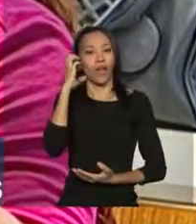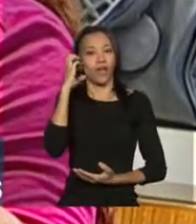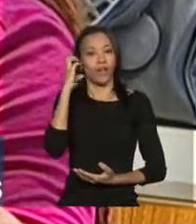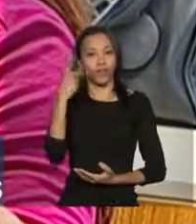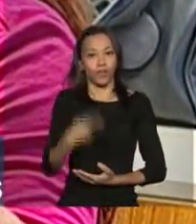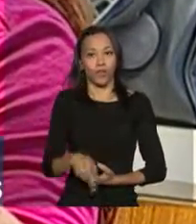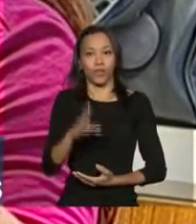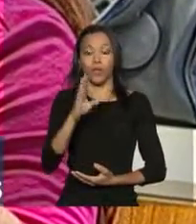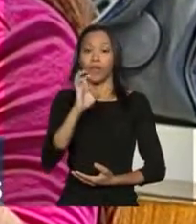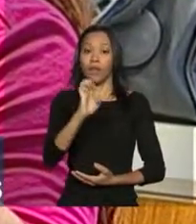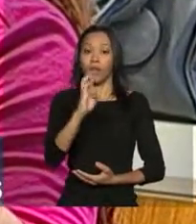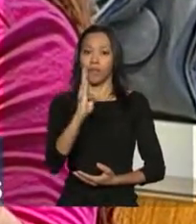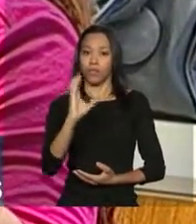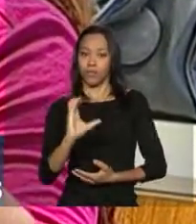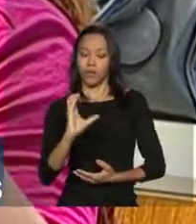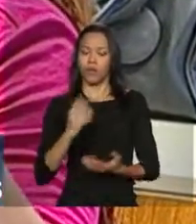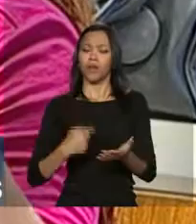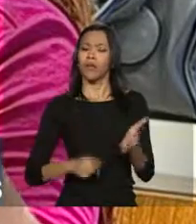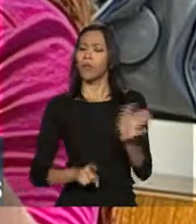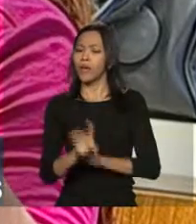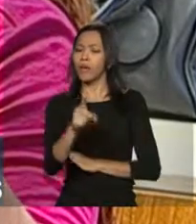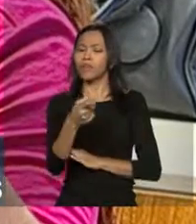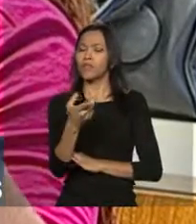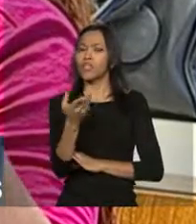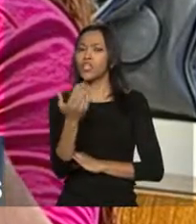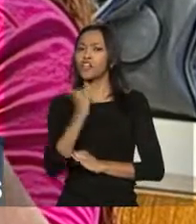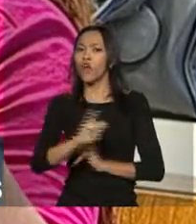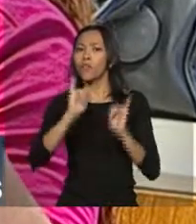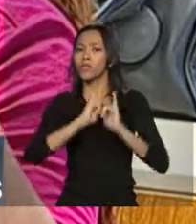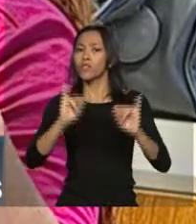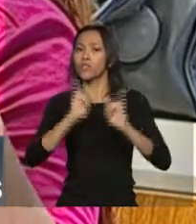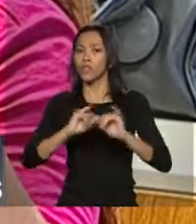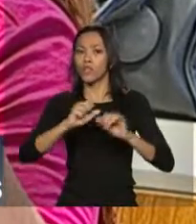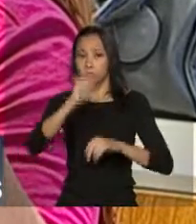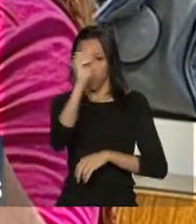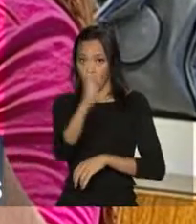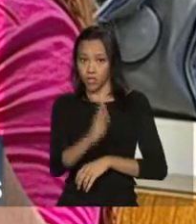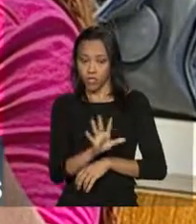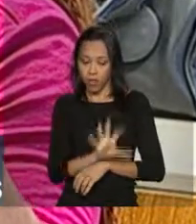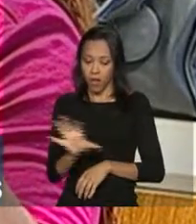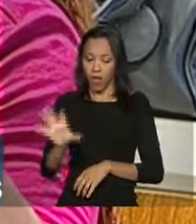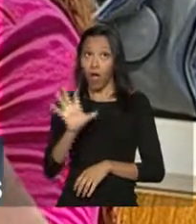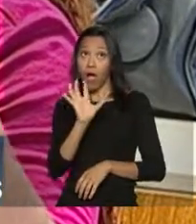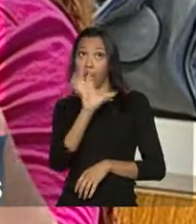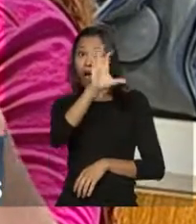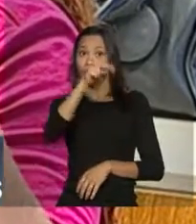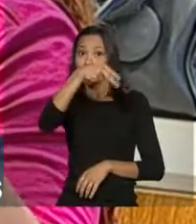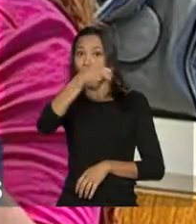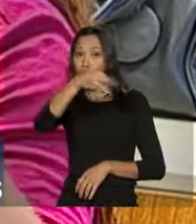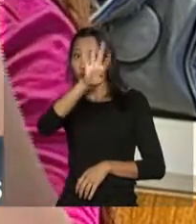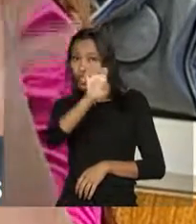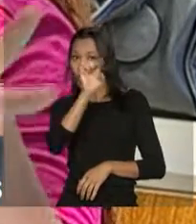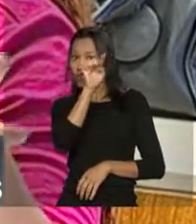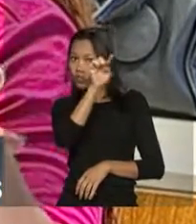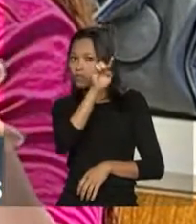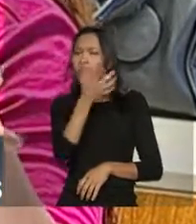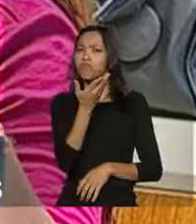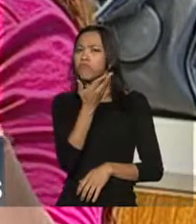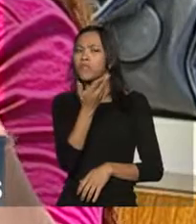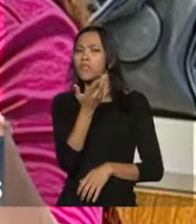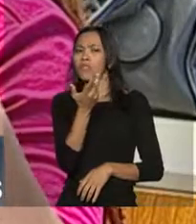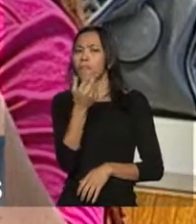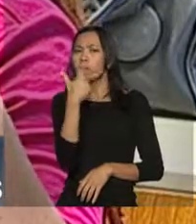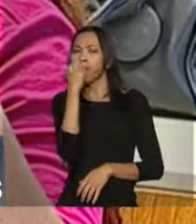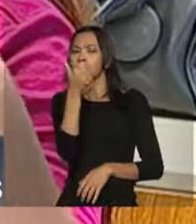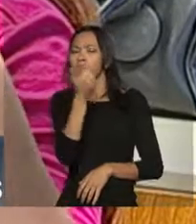Nacional, da EBC. Eu queria que você comentasse um pouco dos dados do norte do país, que são números bastante tímidos, né? Tem casos aí que são